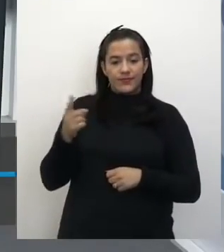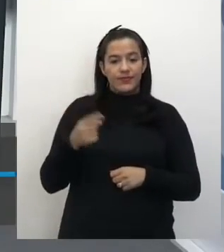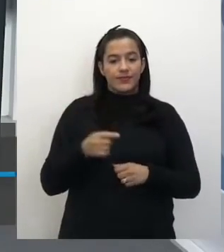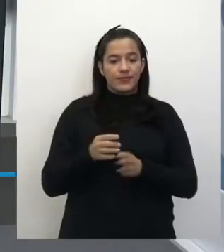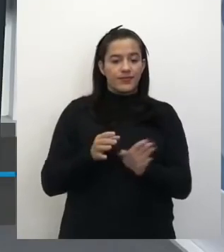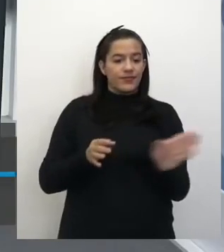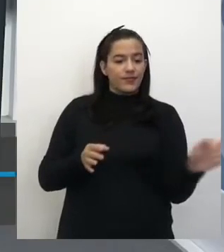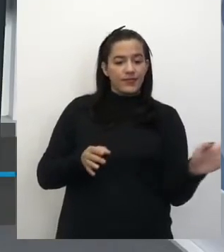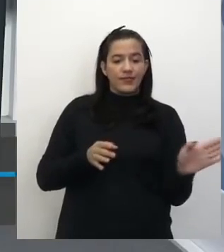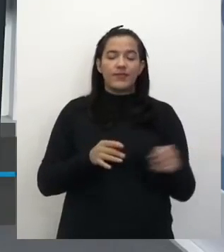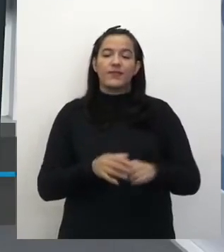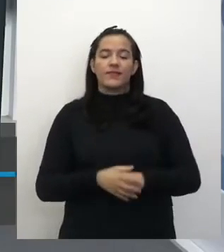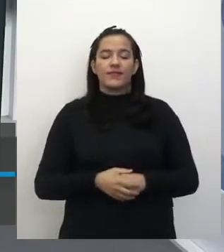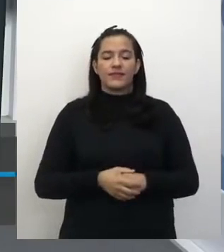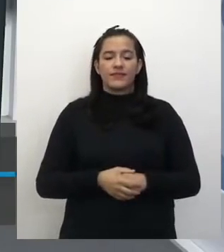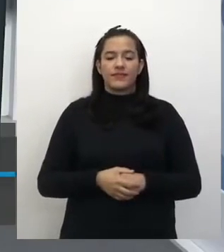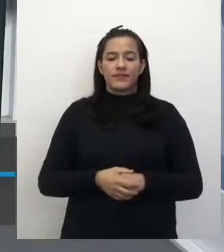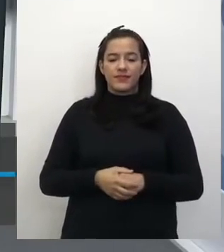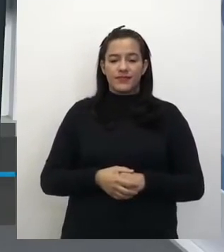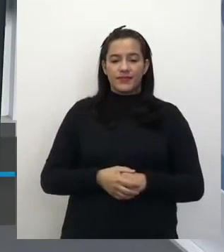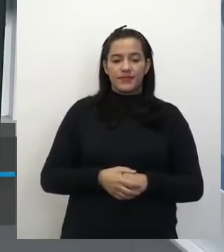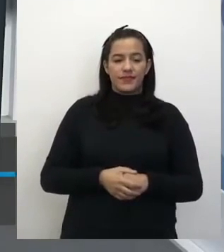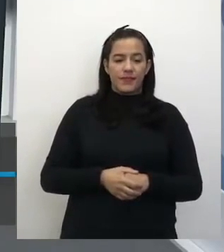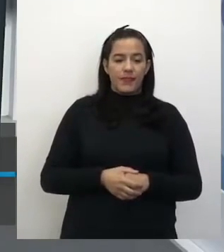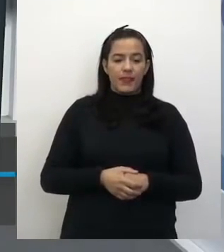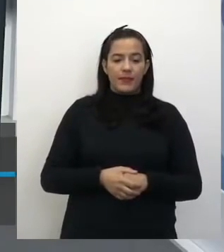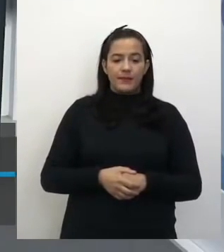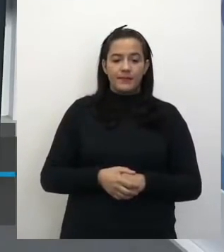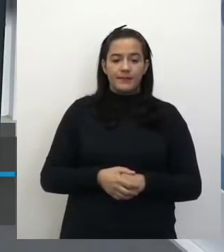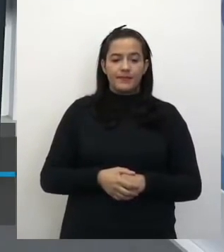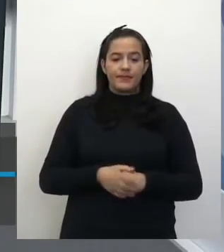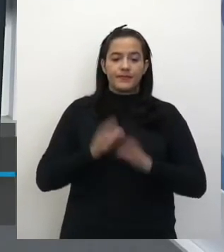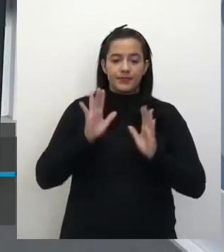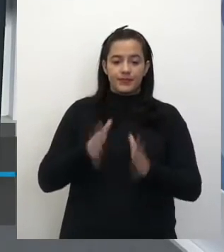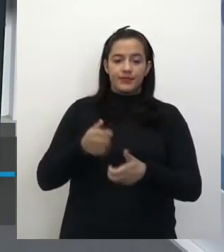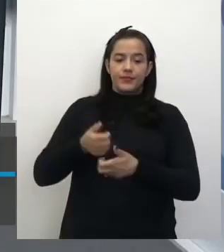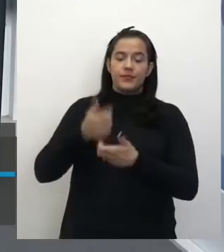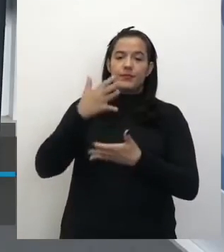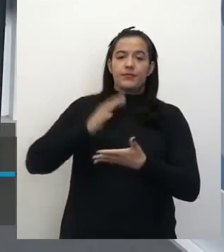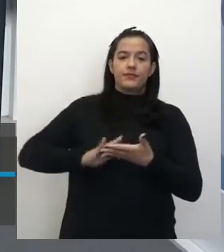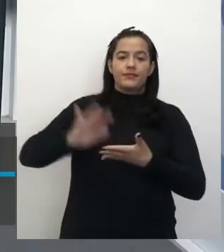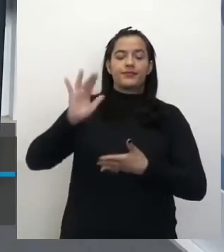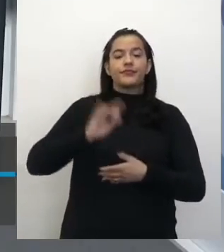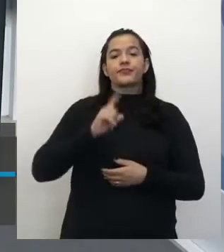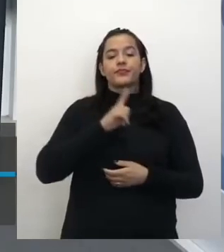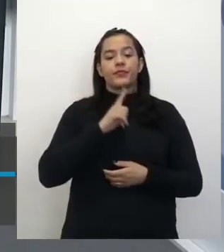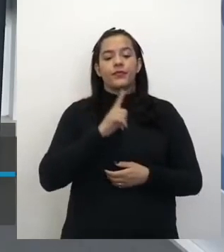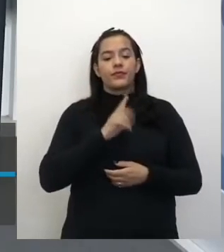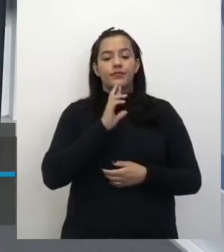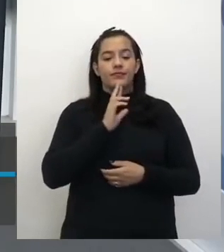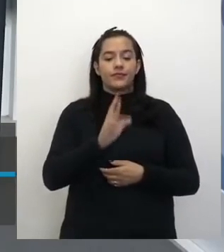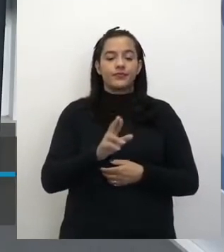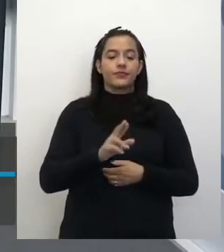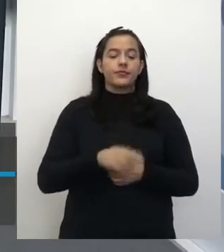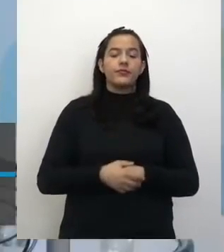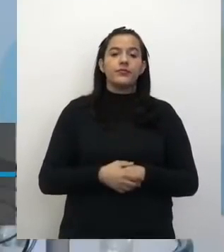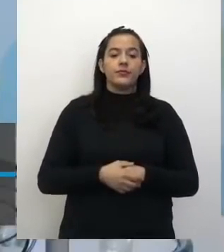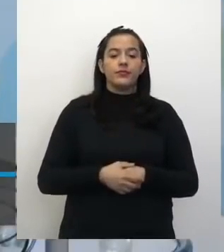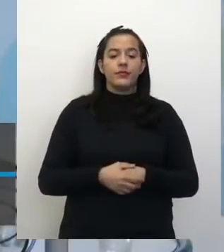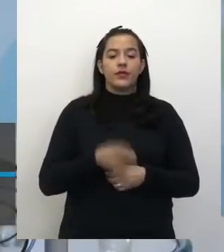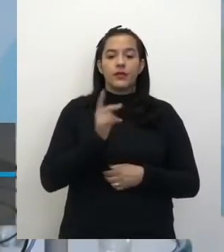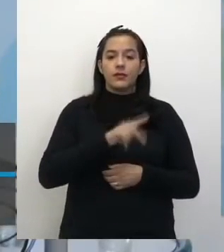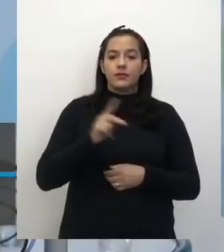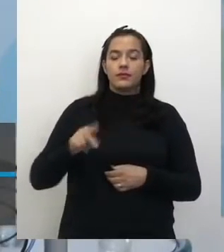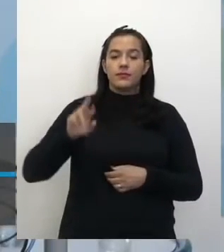bem mais ou menos isso. Então, olha só. Das então, respostas, subiu aí? já subiu, ó. Queria mandar aqui, ó, então, mandando a resposta aqui da